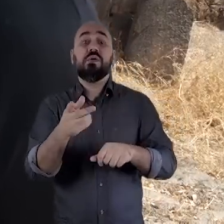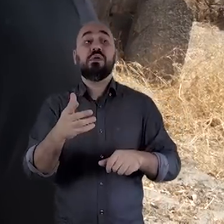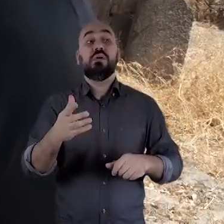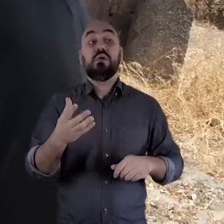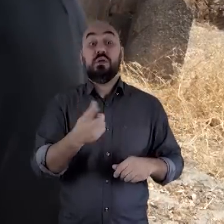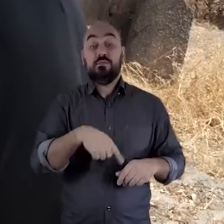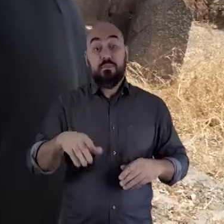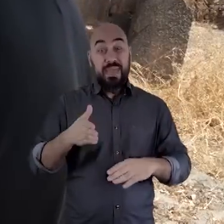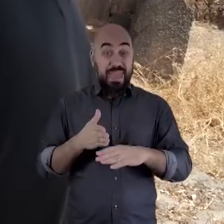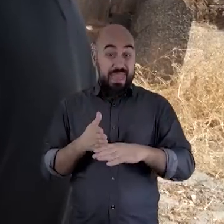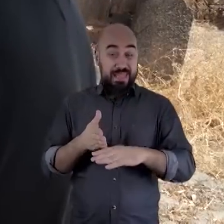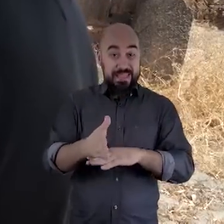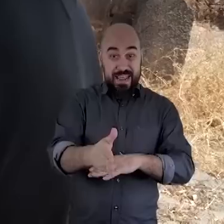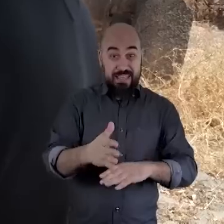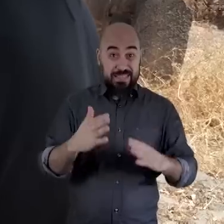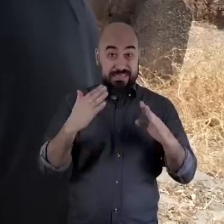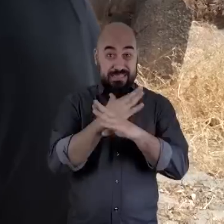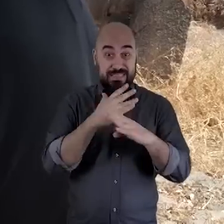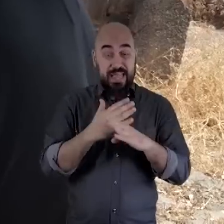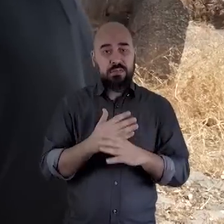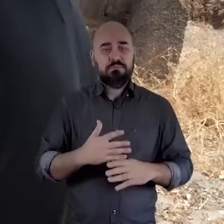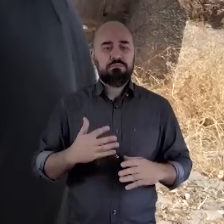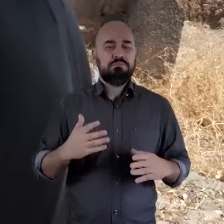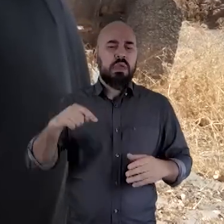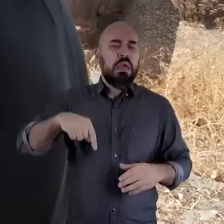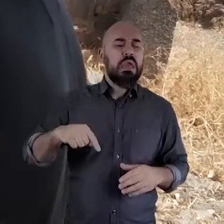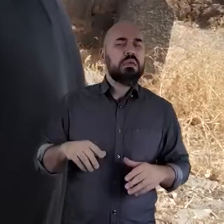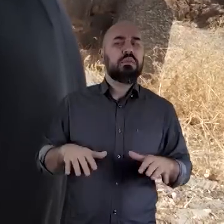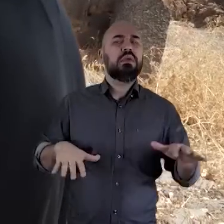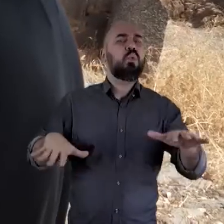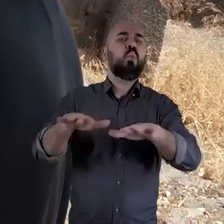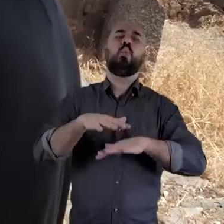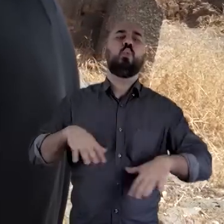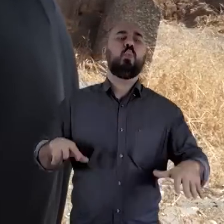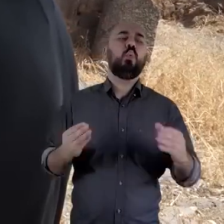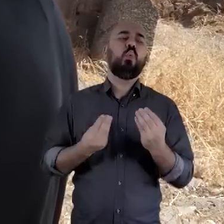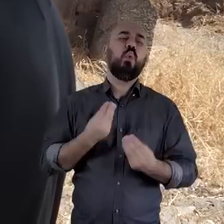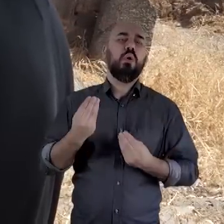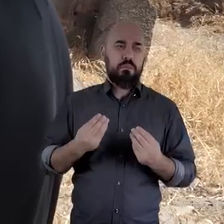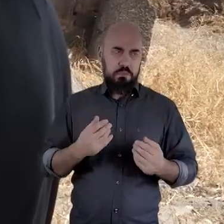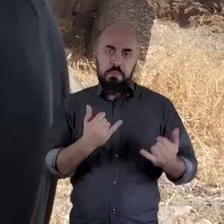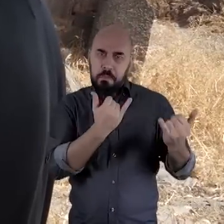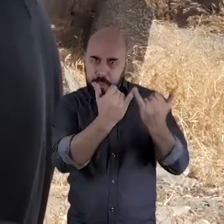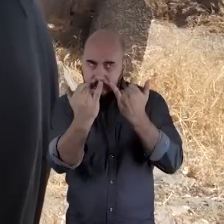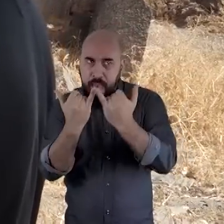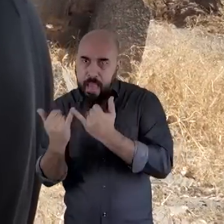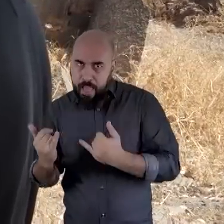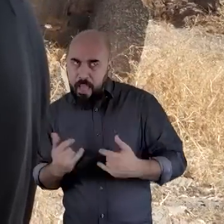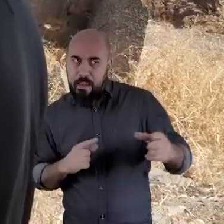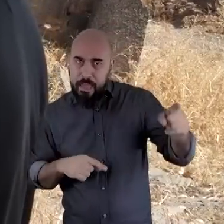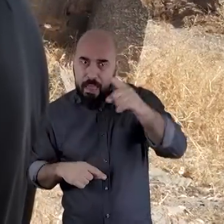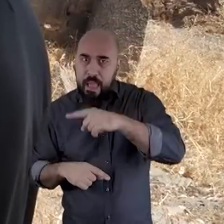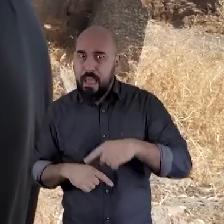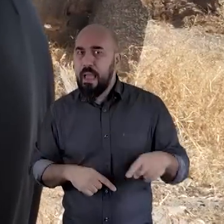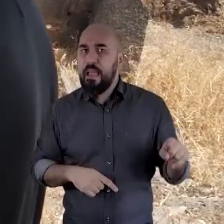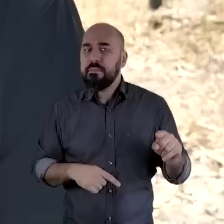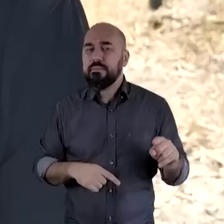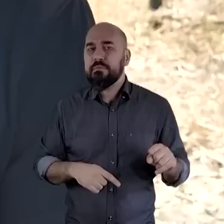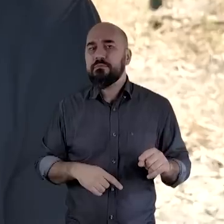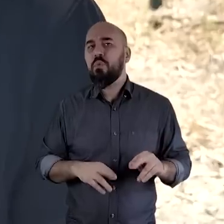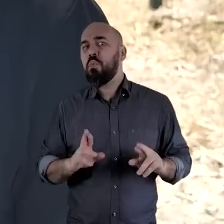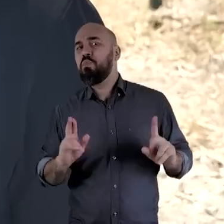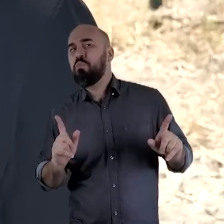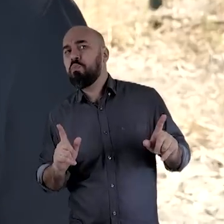dessa entrada aqui, deste portal da cidade de Betsaida, e se há semelhanças e diferenças em relação a esses outros sítios que nós